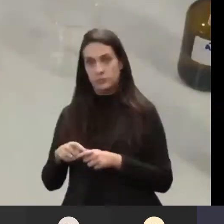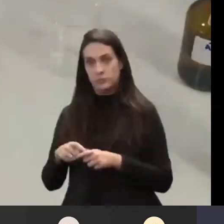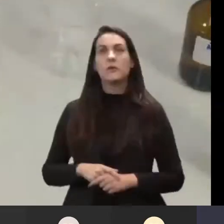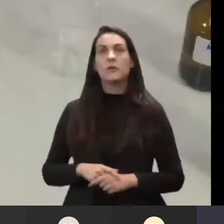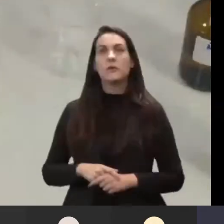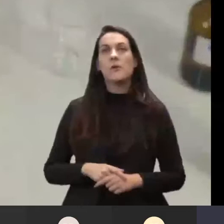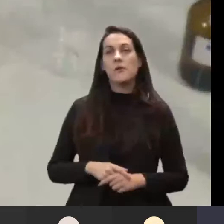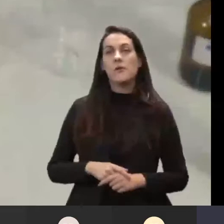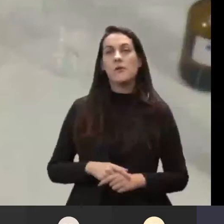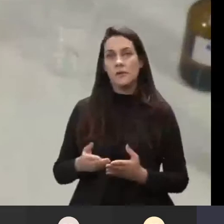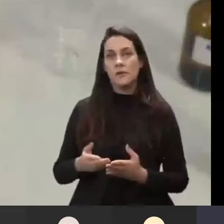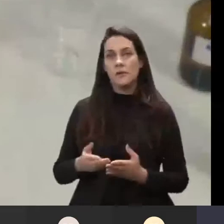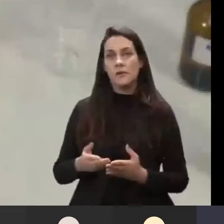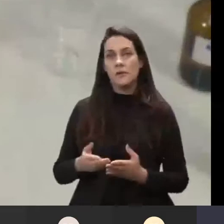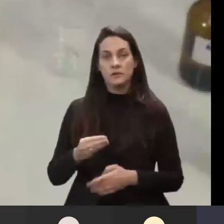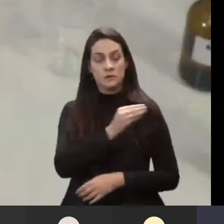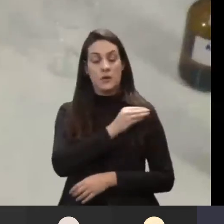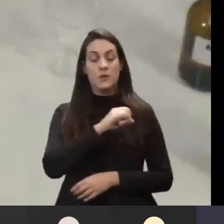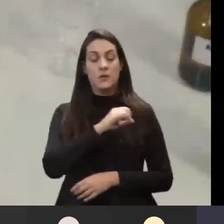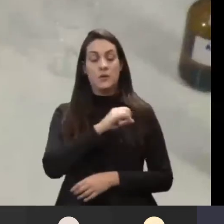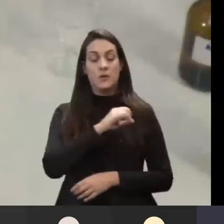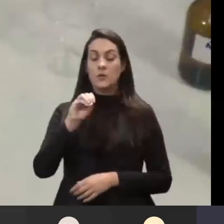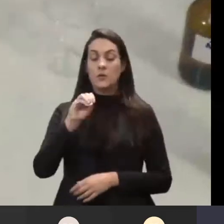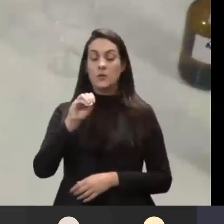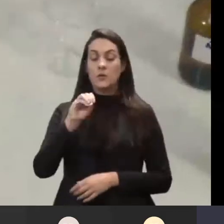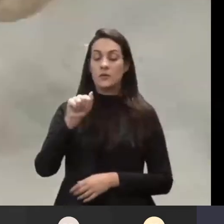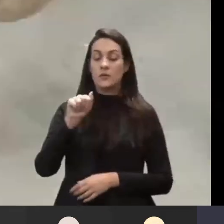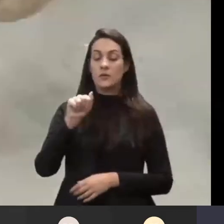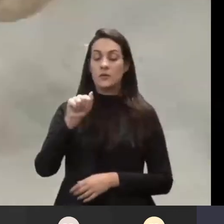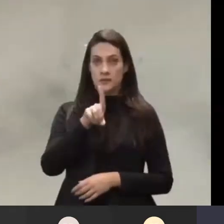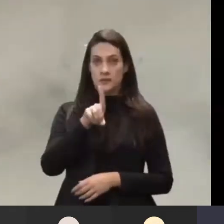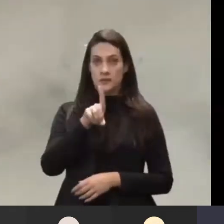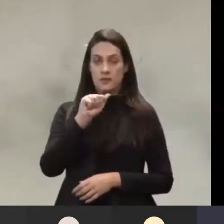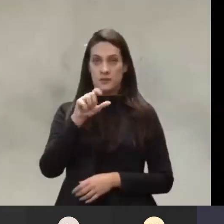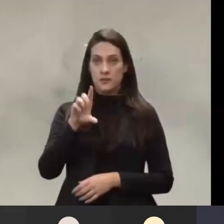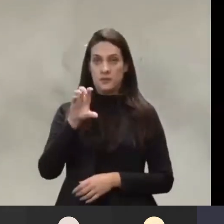E aí vai usar álcool iodado.